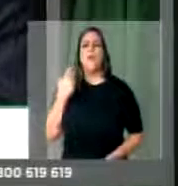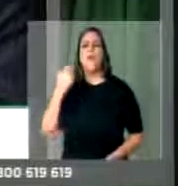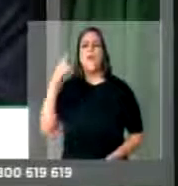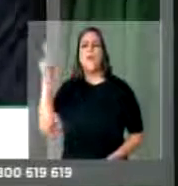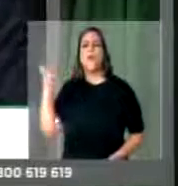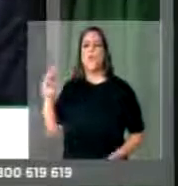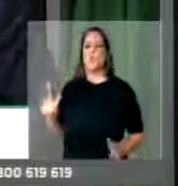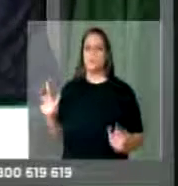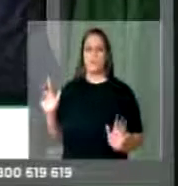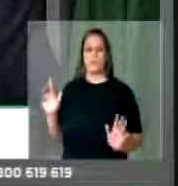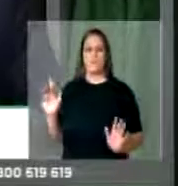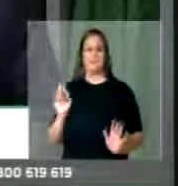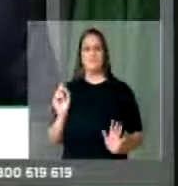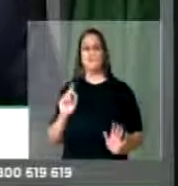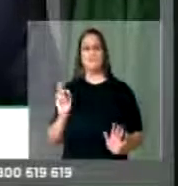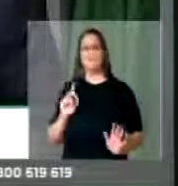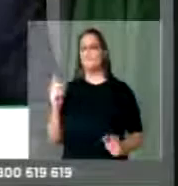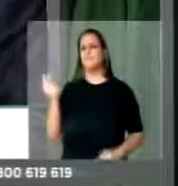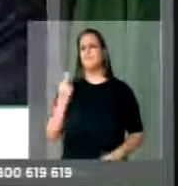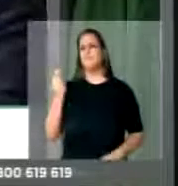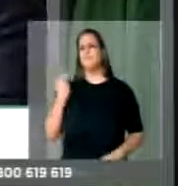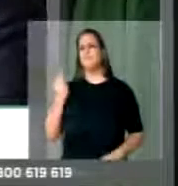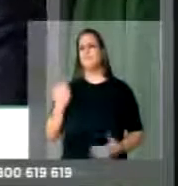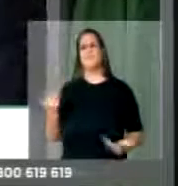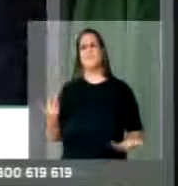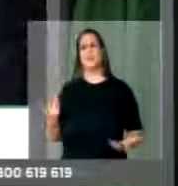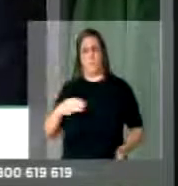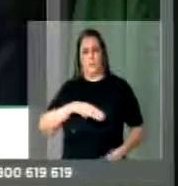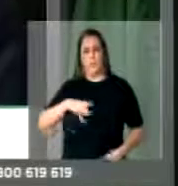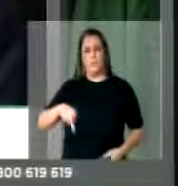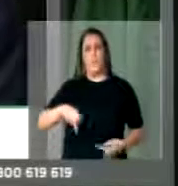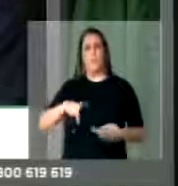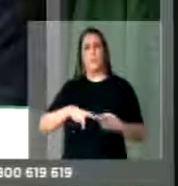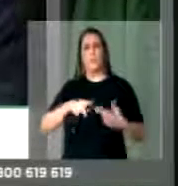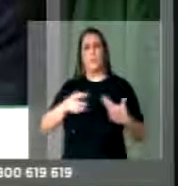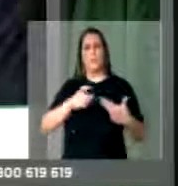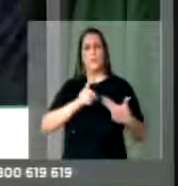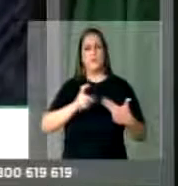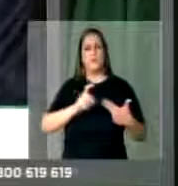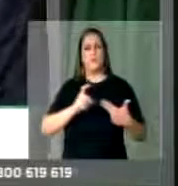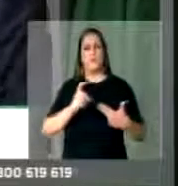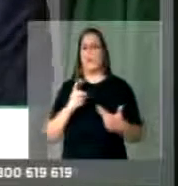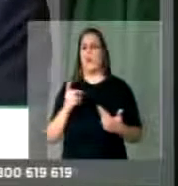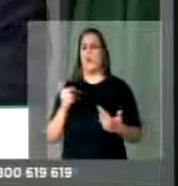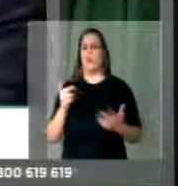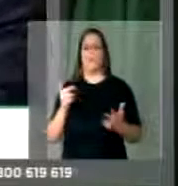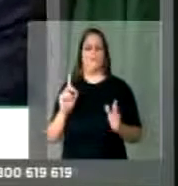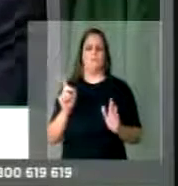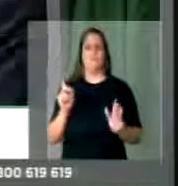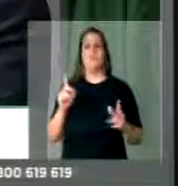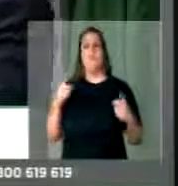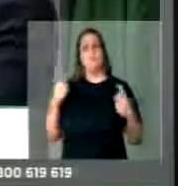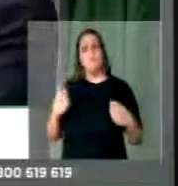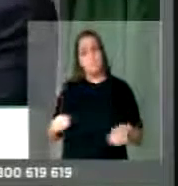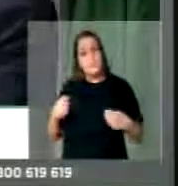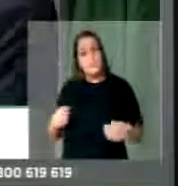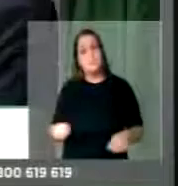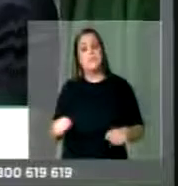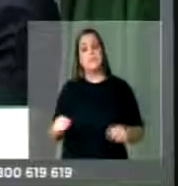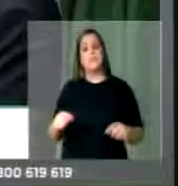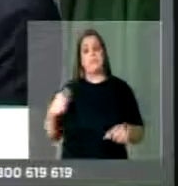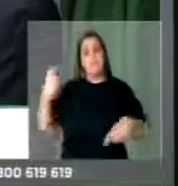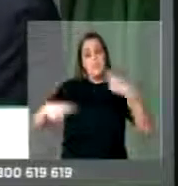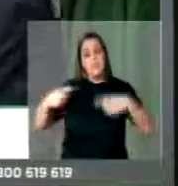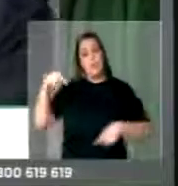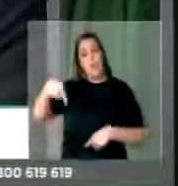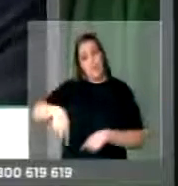de responsabilidade para o Ministério Público e para o Poder Judiciário. Nós temos sim que incluir essa discussão, fazer